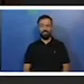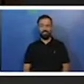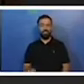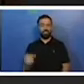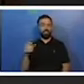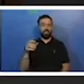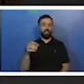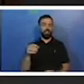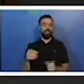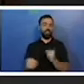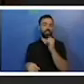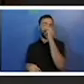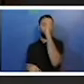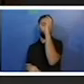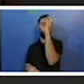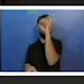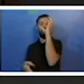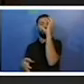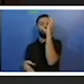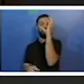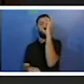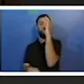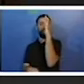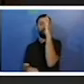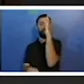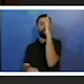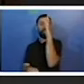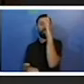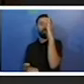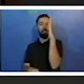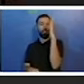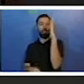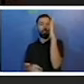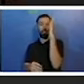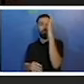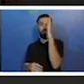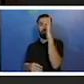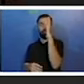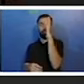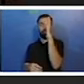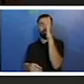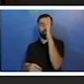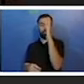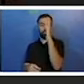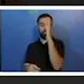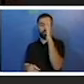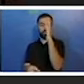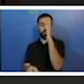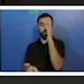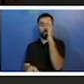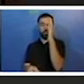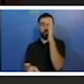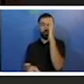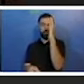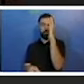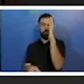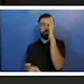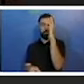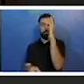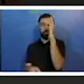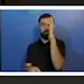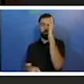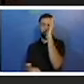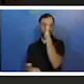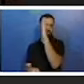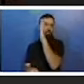isso eu vou tentar voltar ela ficar agora Professor tá bom ó a concentração entra Olha